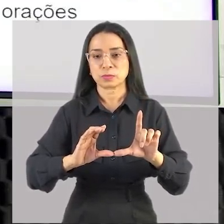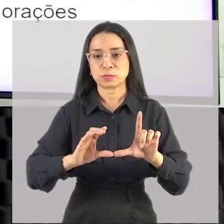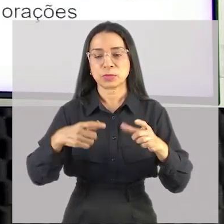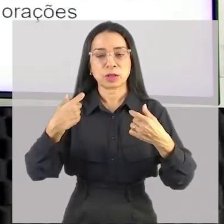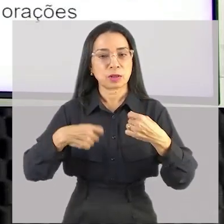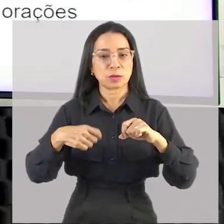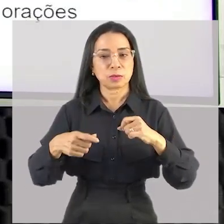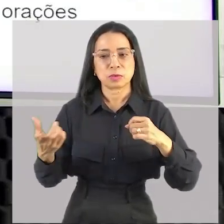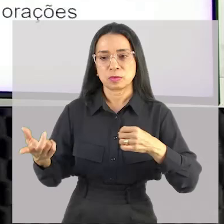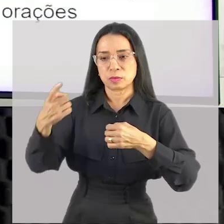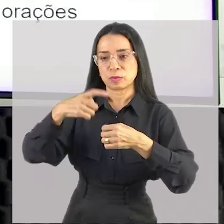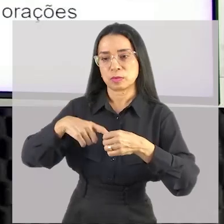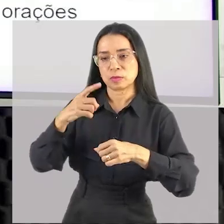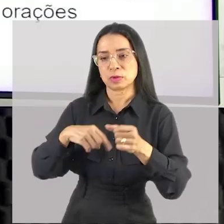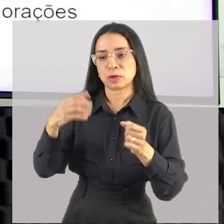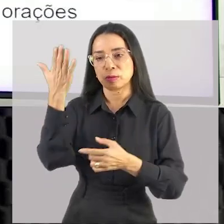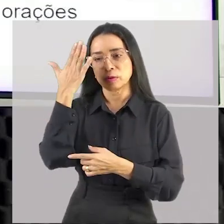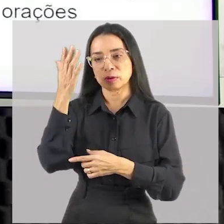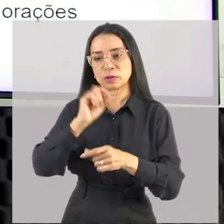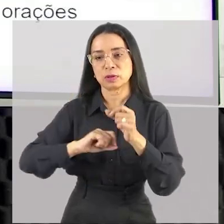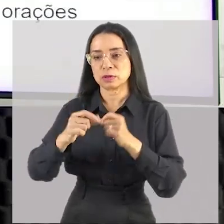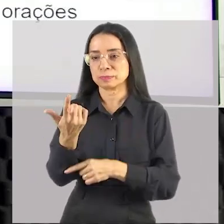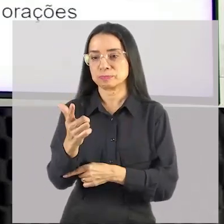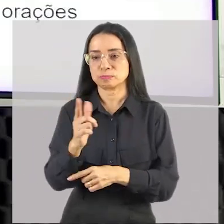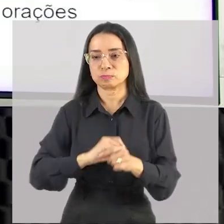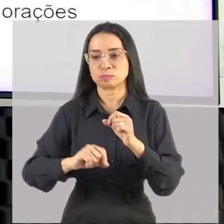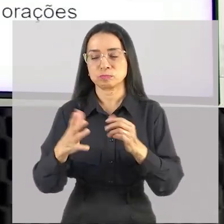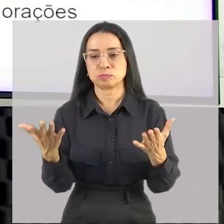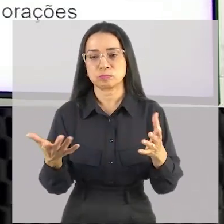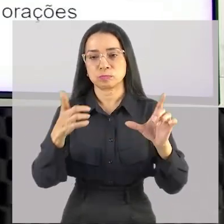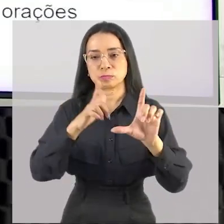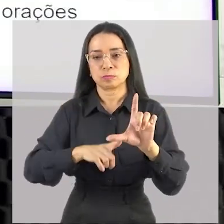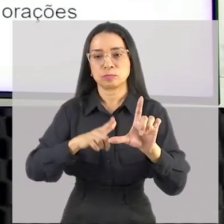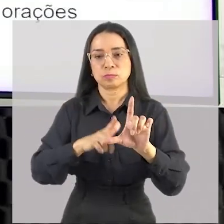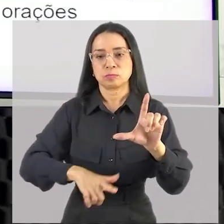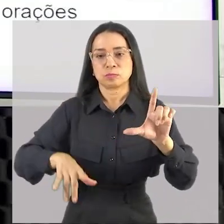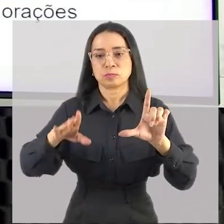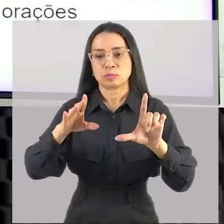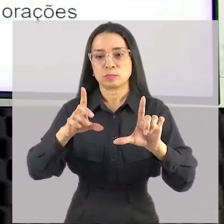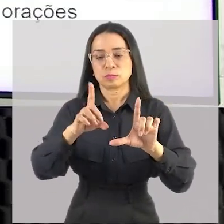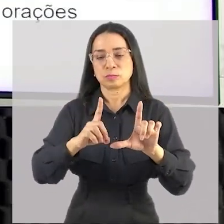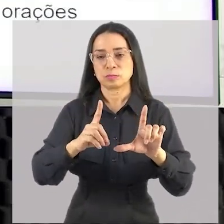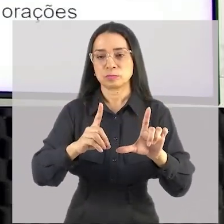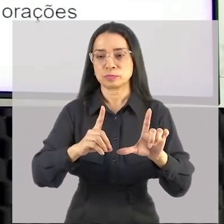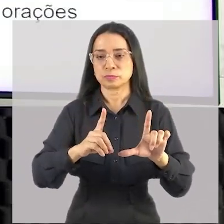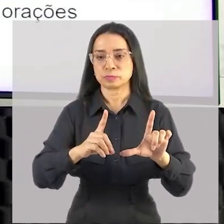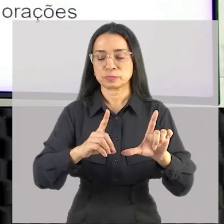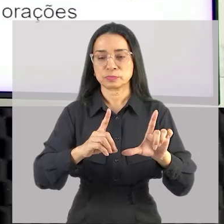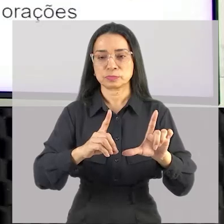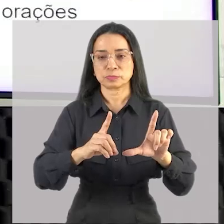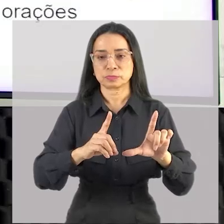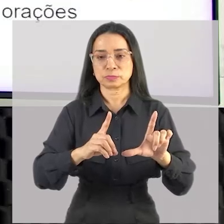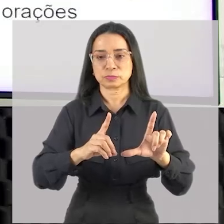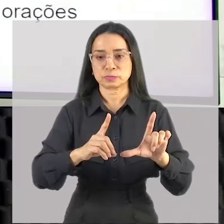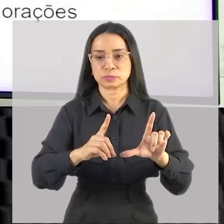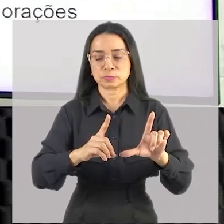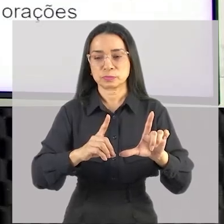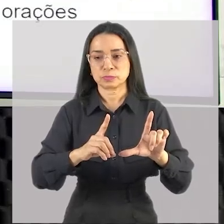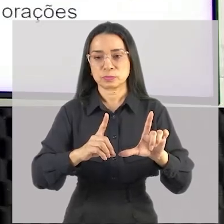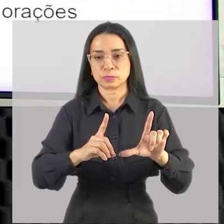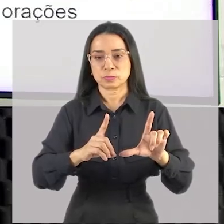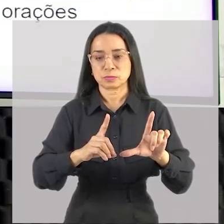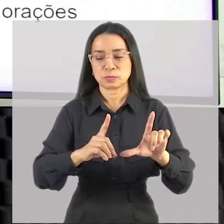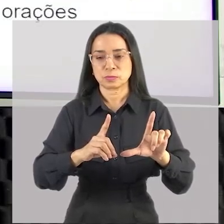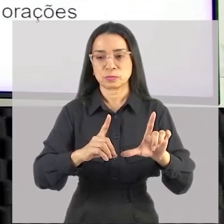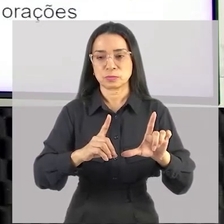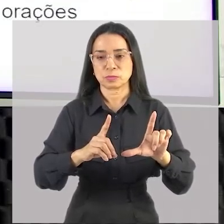nem preciso voltar para você ver que não há isso. Letra D, interlocução devido ao uso de verbos de elocução, aqueles